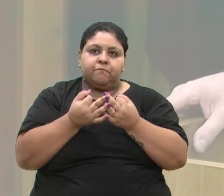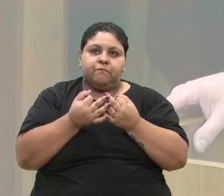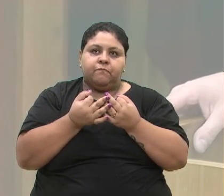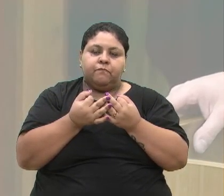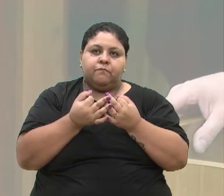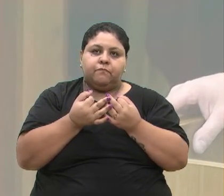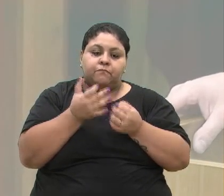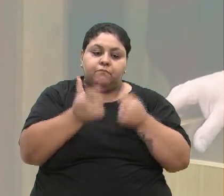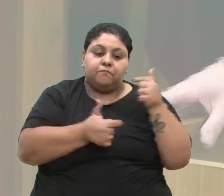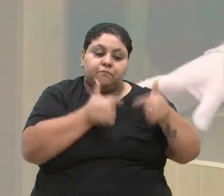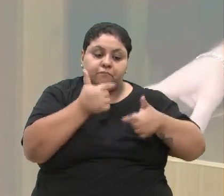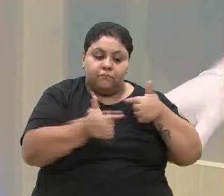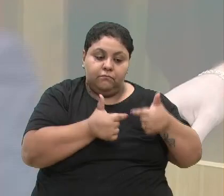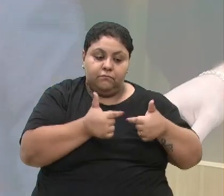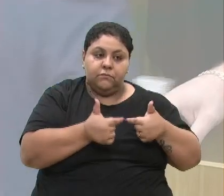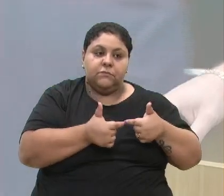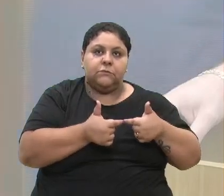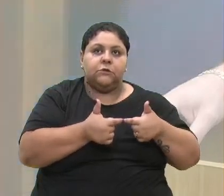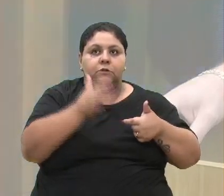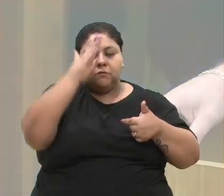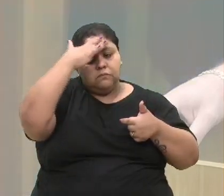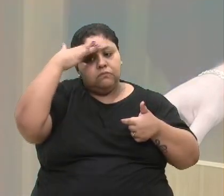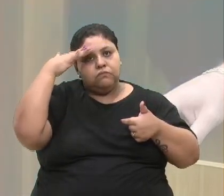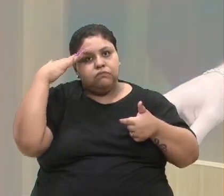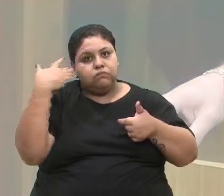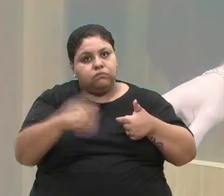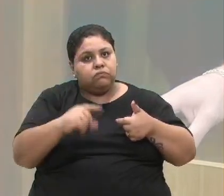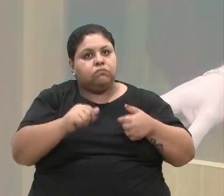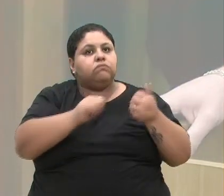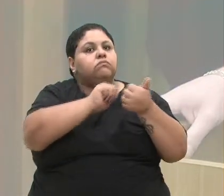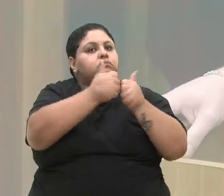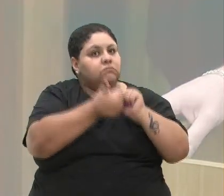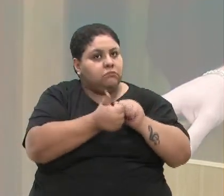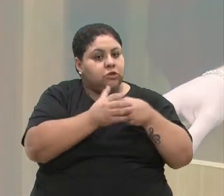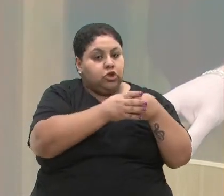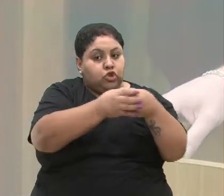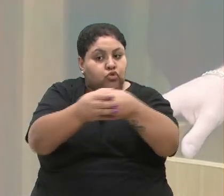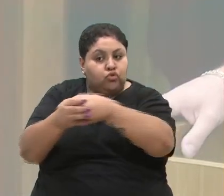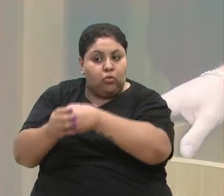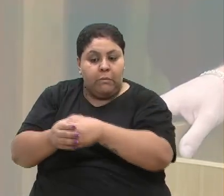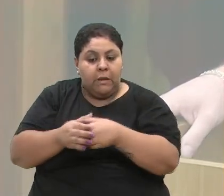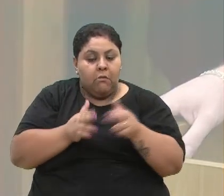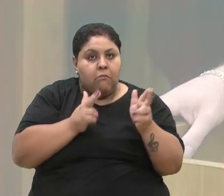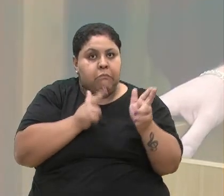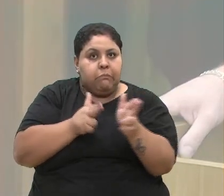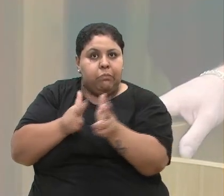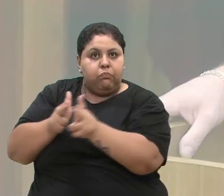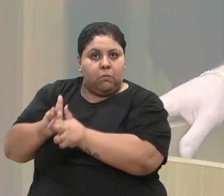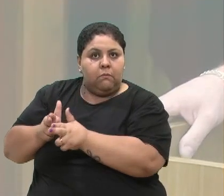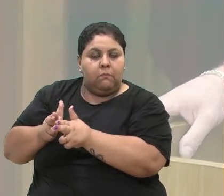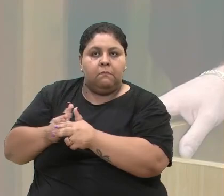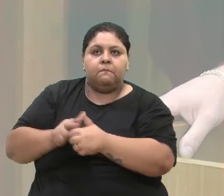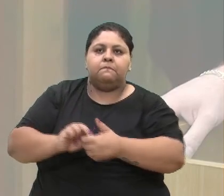que trabalham e labutam nessa área do tiro esportivo e dos clubes de tiro.